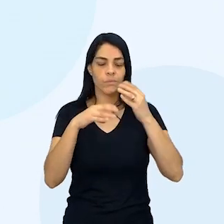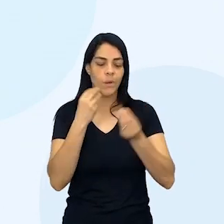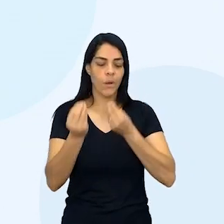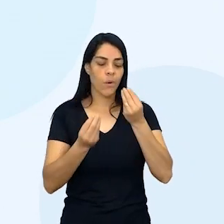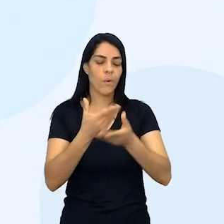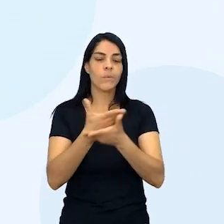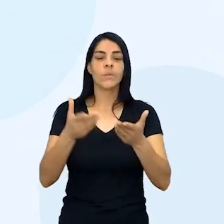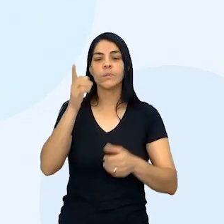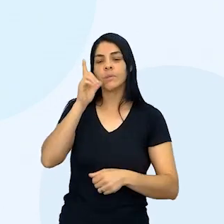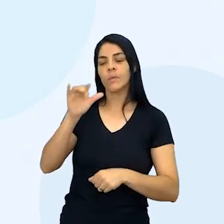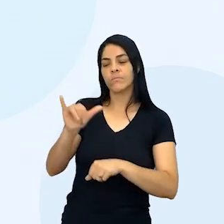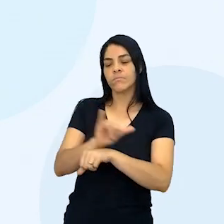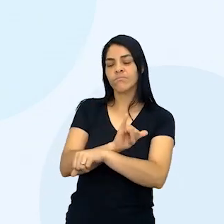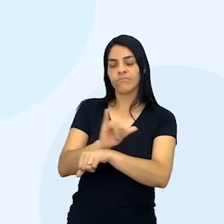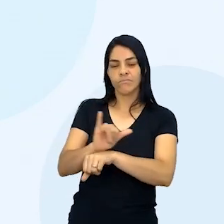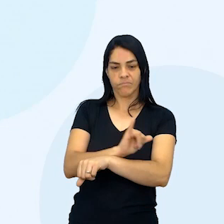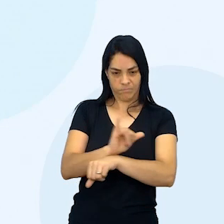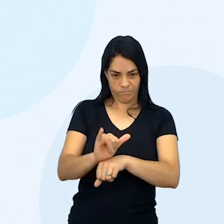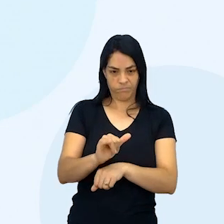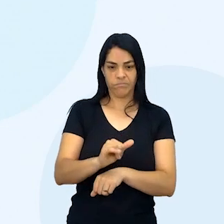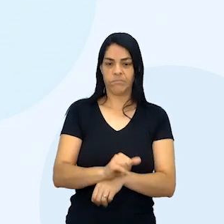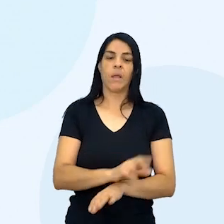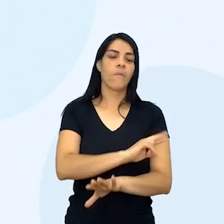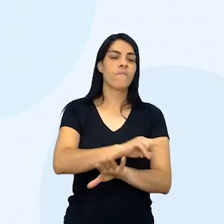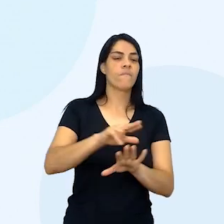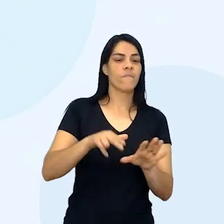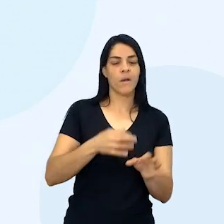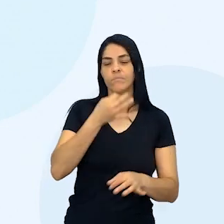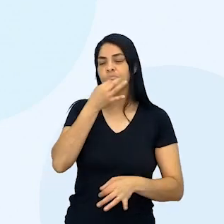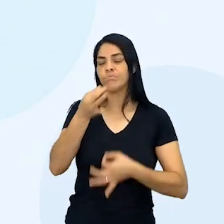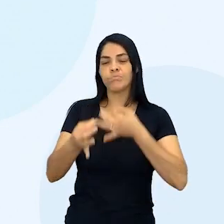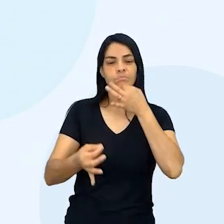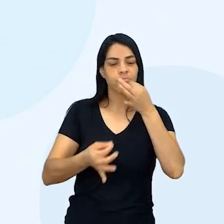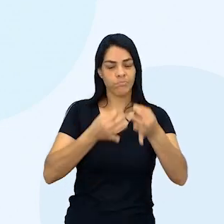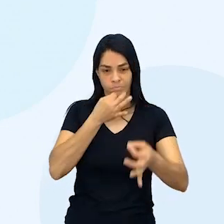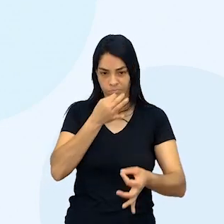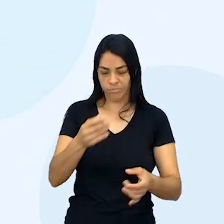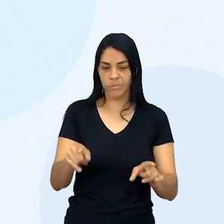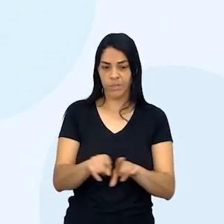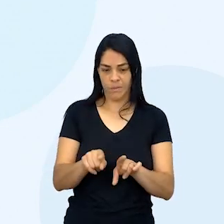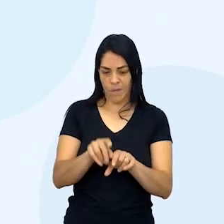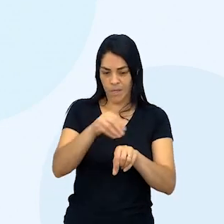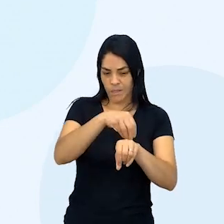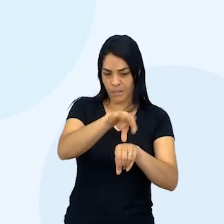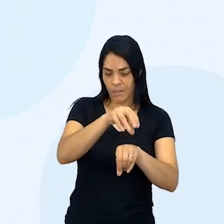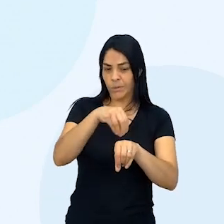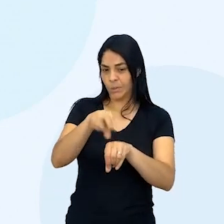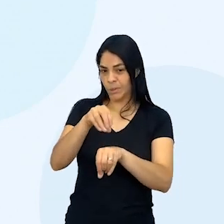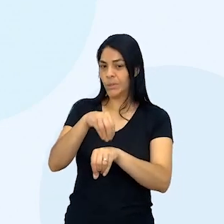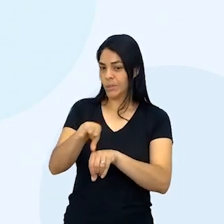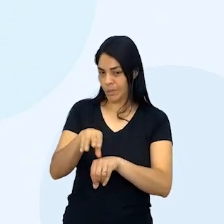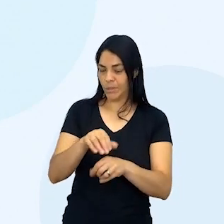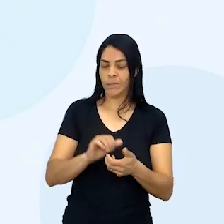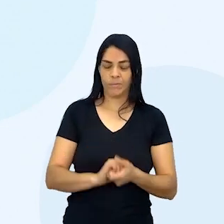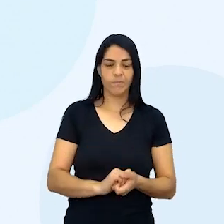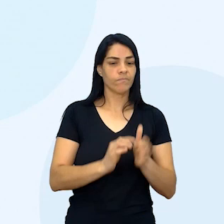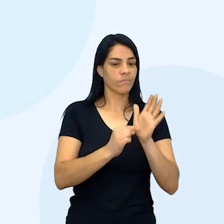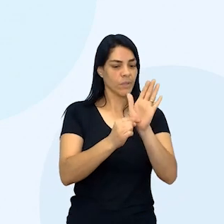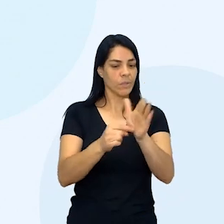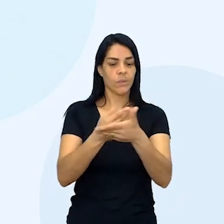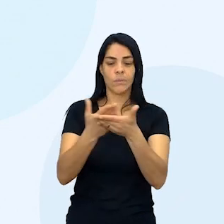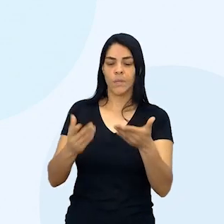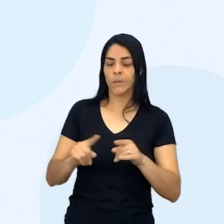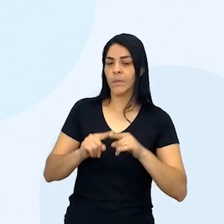gente consegue, são as estratégias, ele deu várias sugestões, o Jefferson trouxe várias sugestões, né, Kátia? Acho que foi bem importante essas sugestões que o Jefferson trouxe. Mas